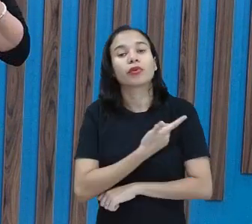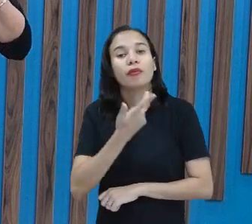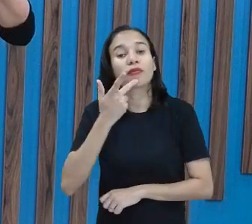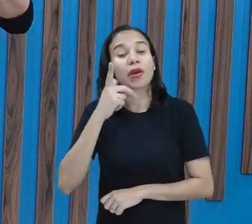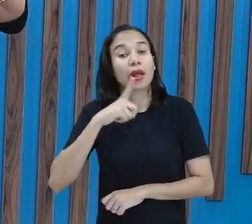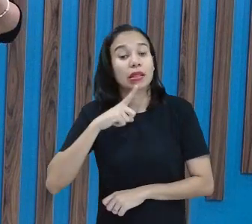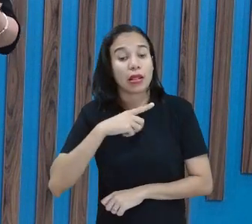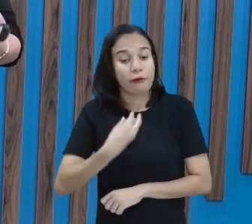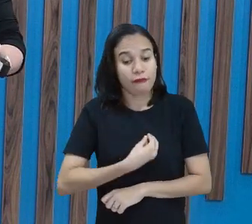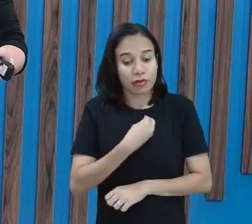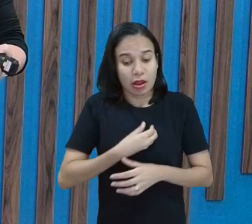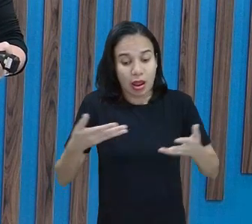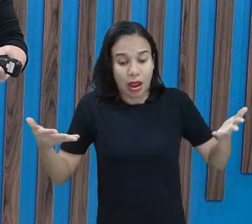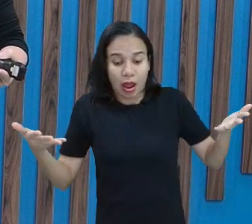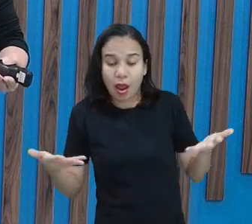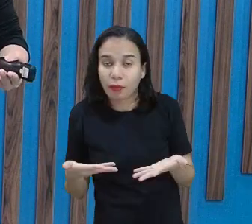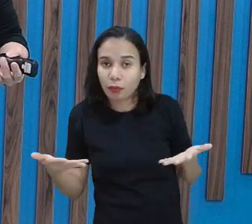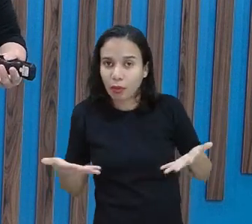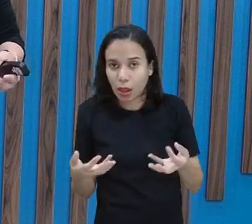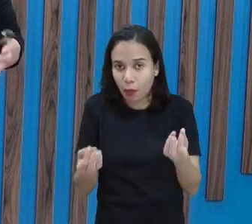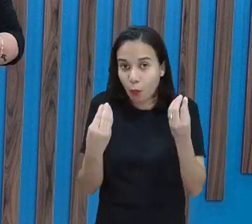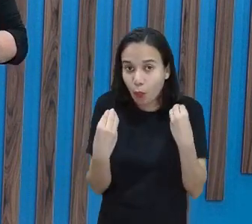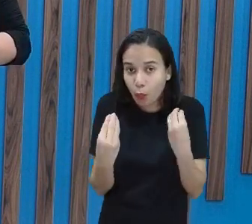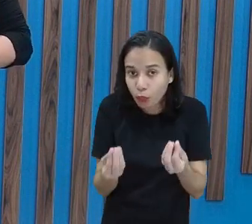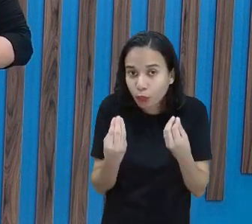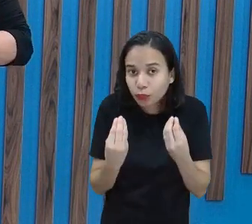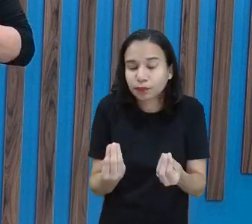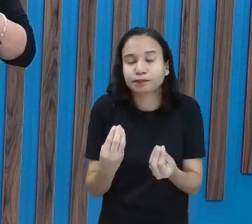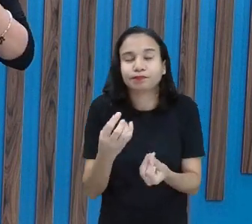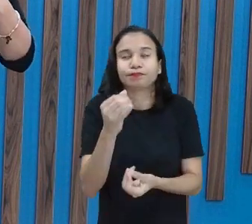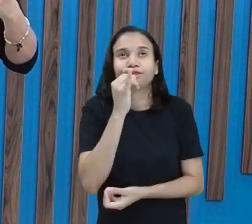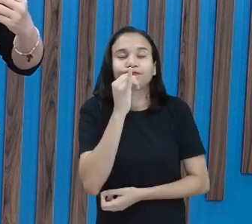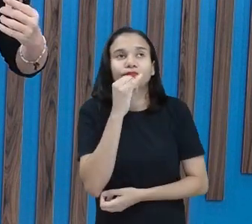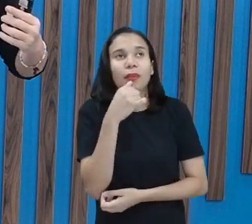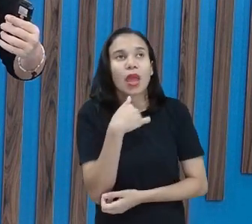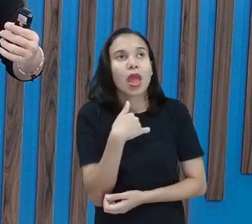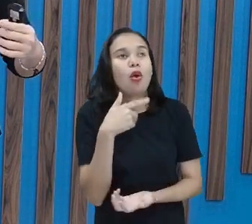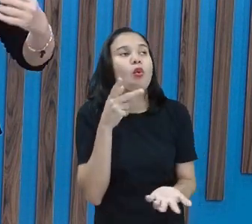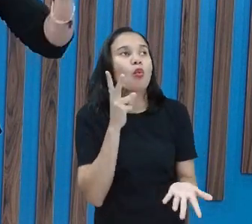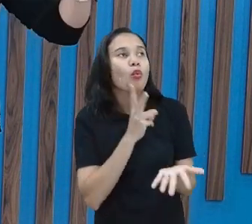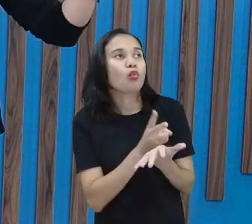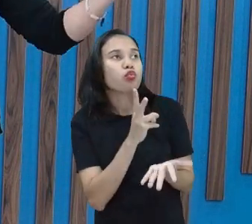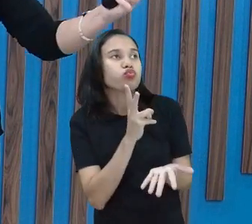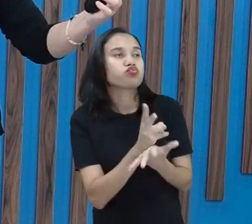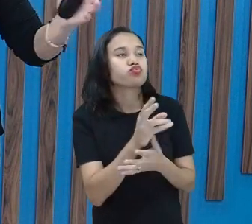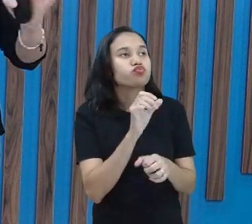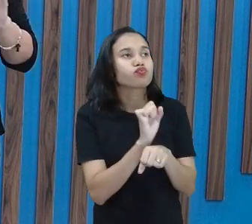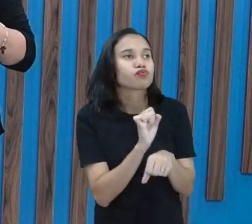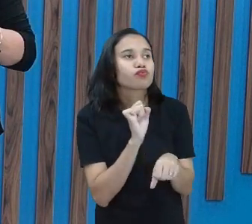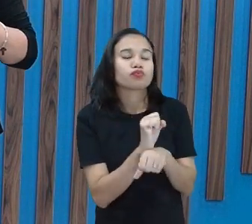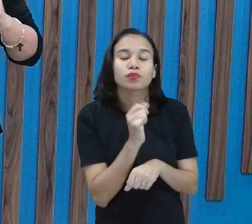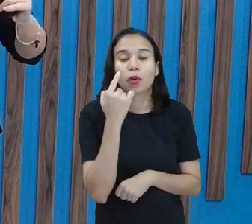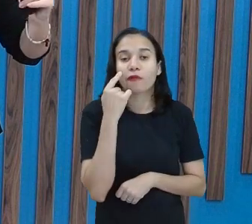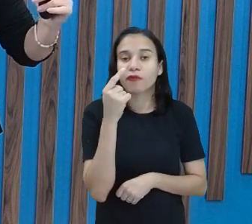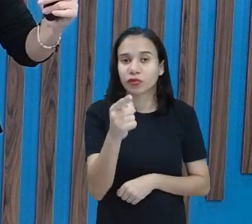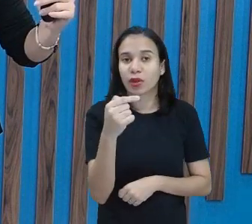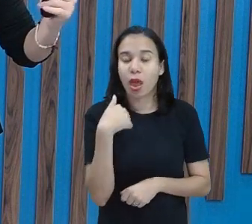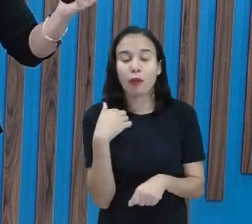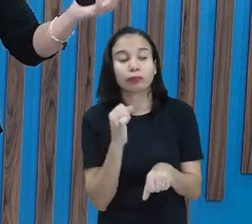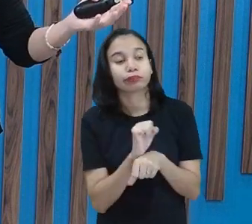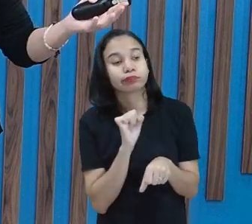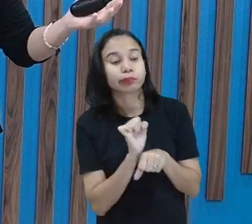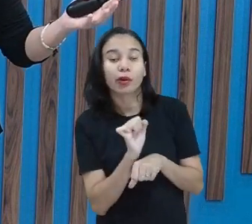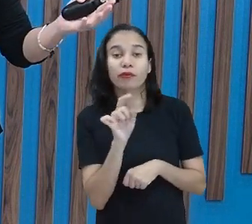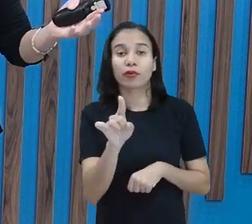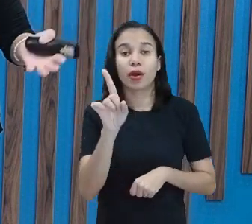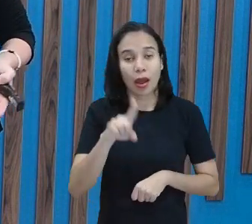estado em que você se encontra. Então, eu continuo te esperando. Esse continuar